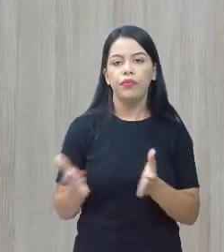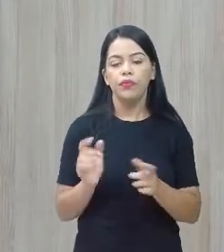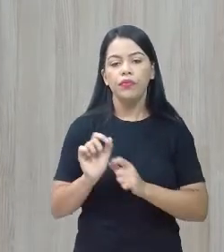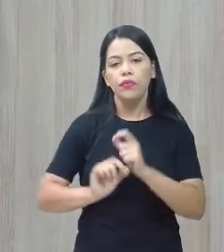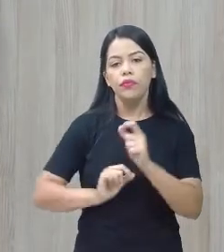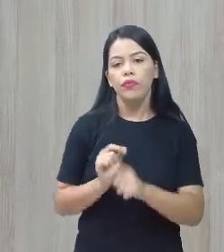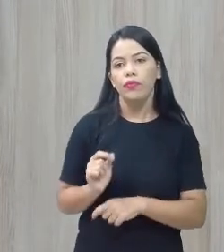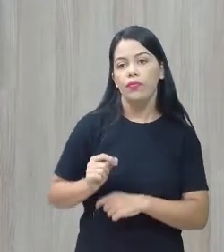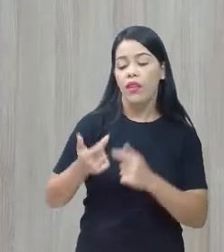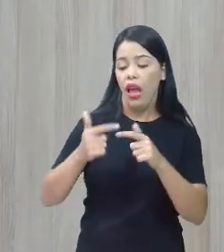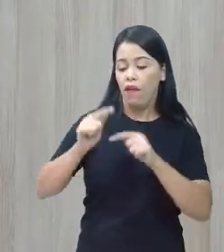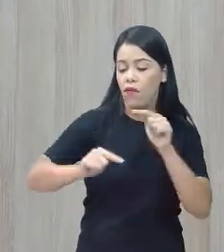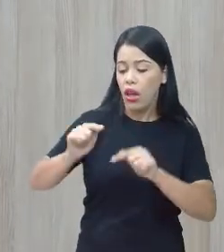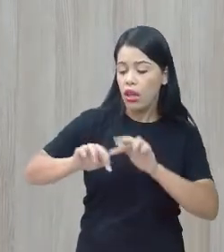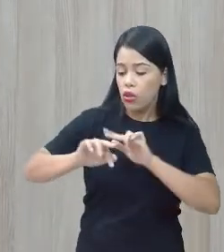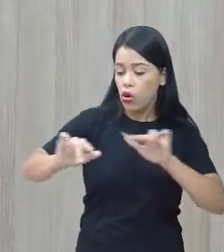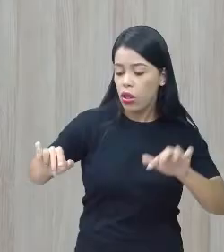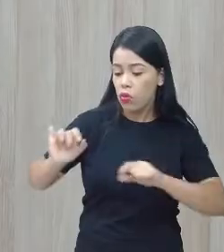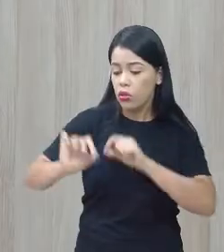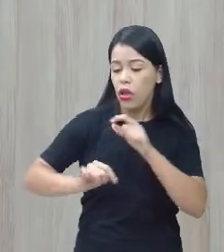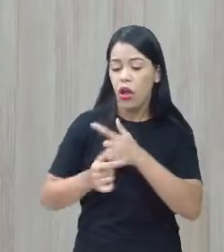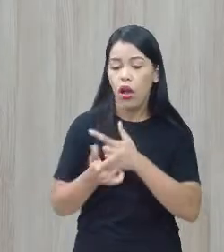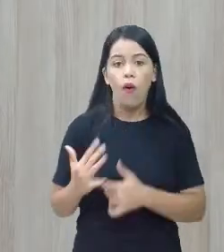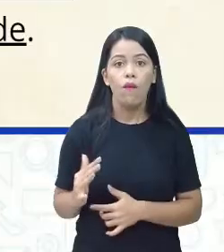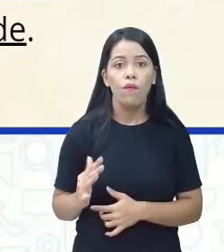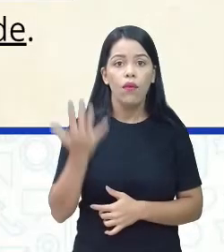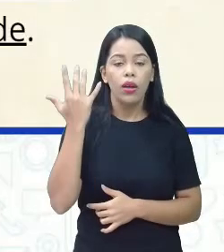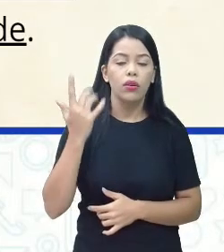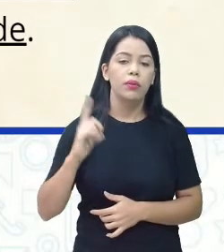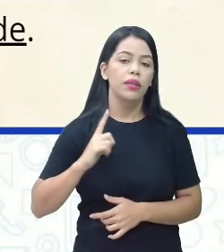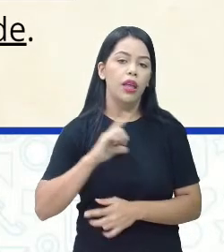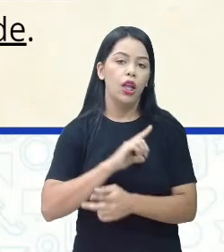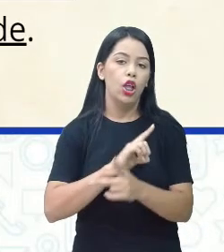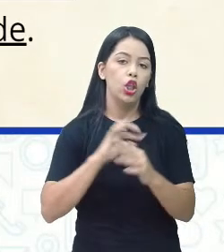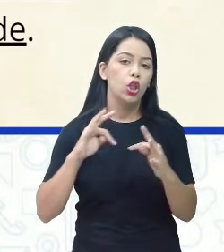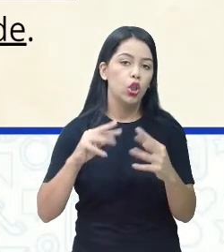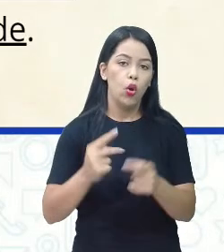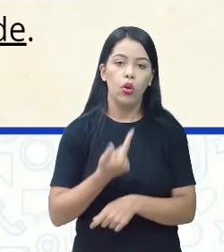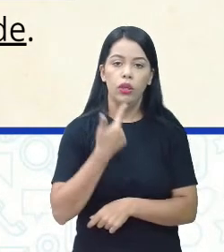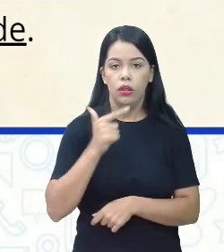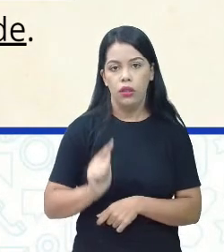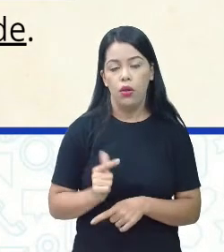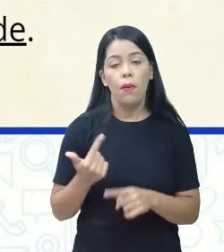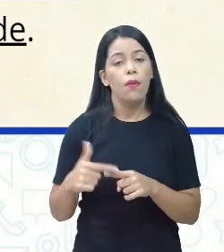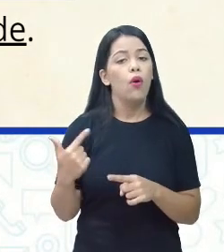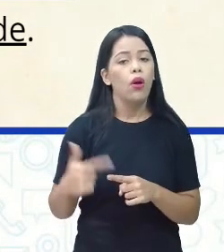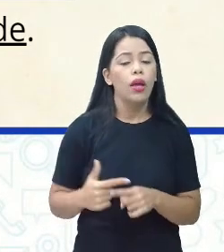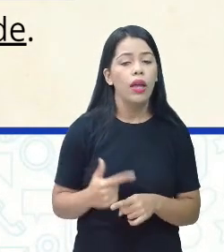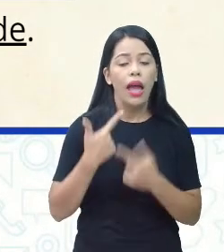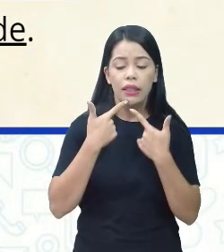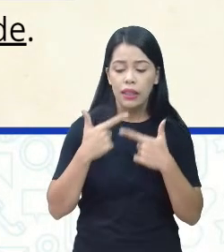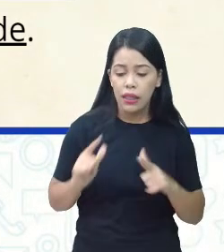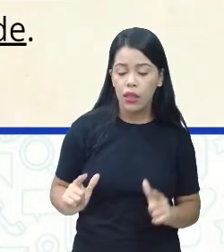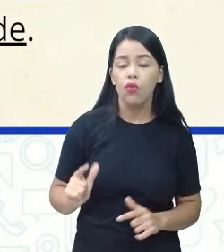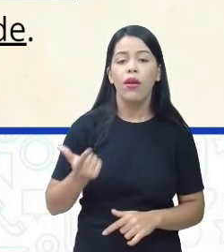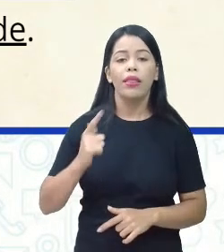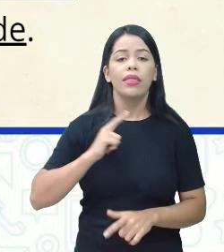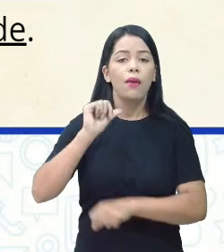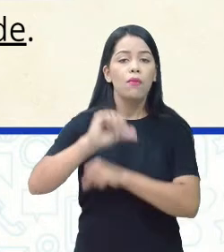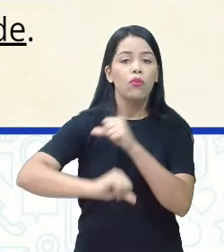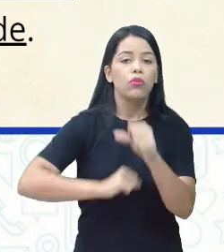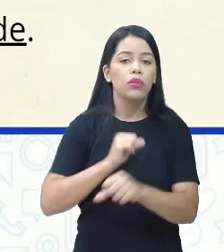variação linguística é o quê? É um fenômeno que ocorre em todas as línguas. Isso por quê? Porque as línguas elas sofrem